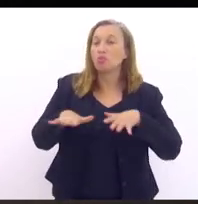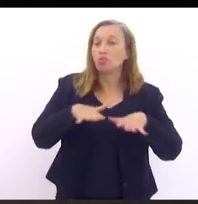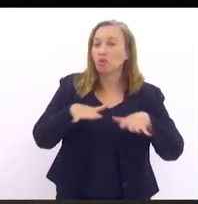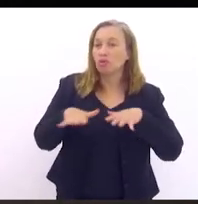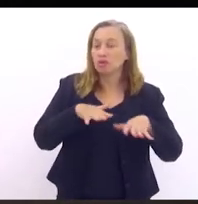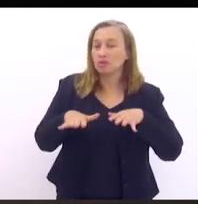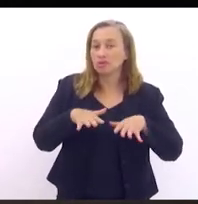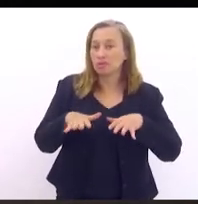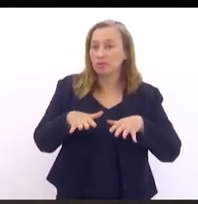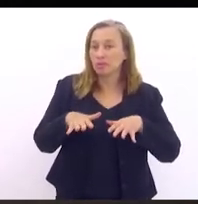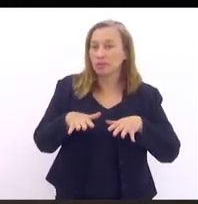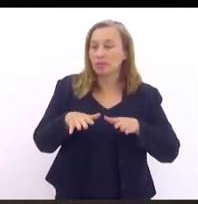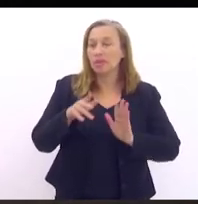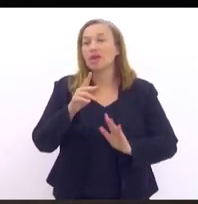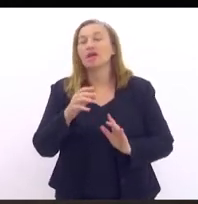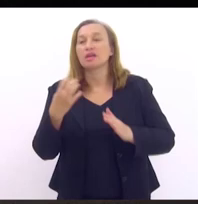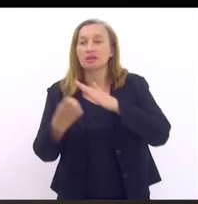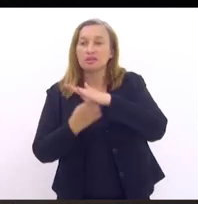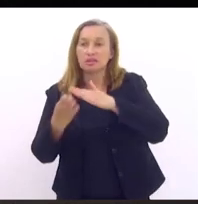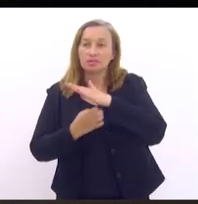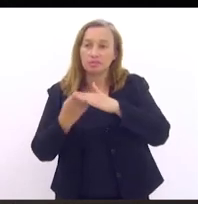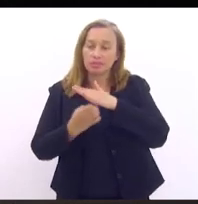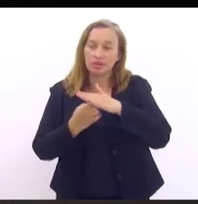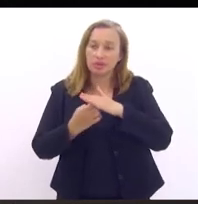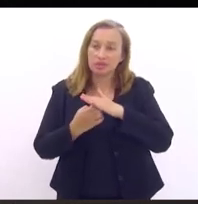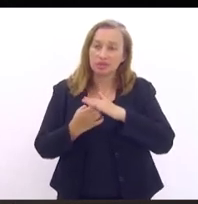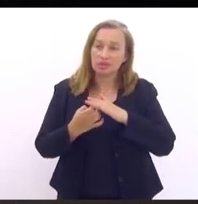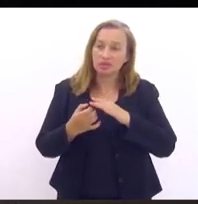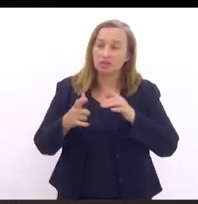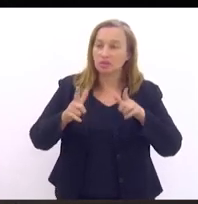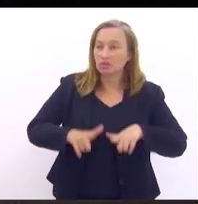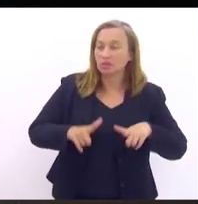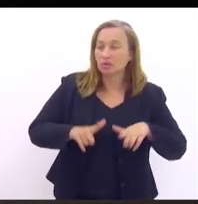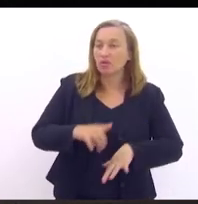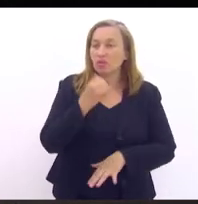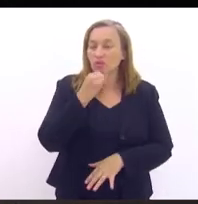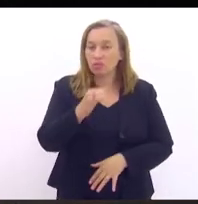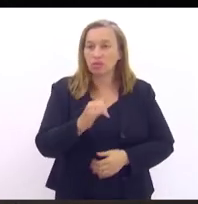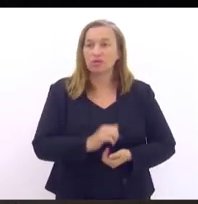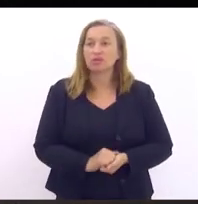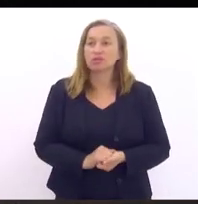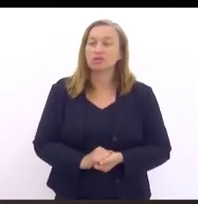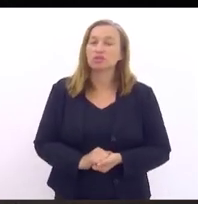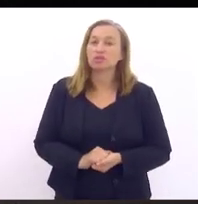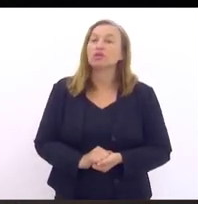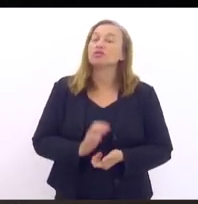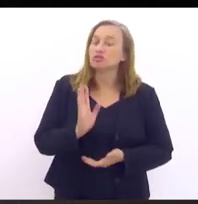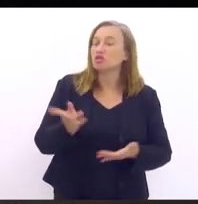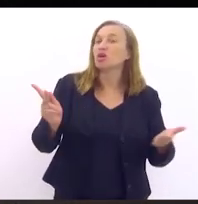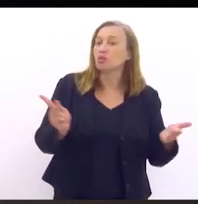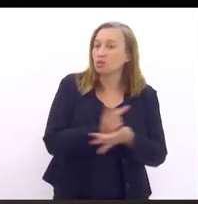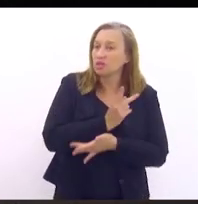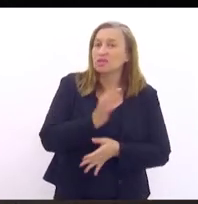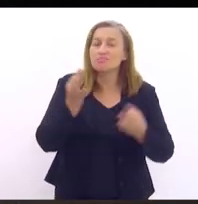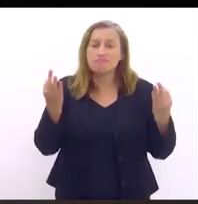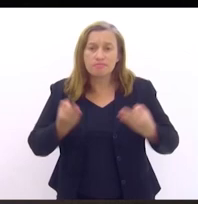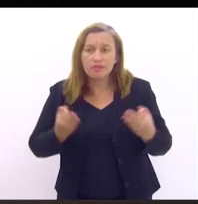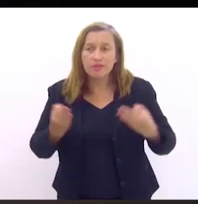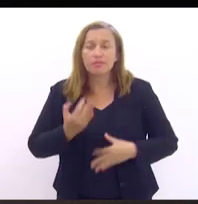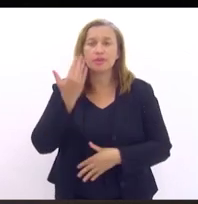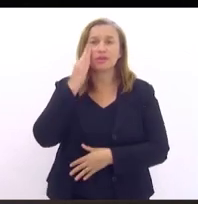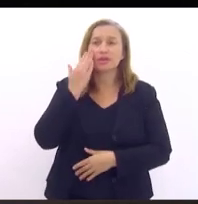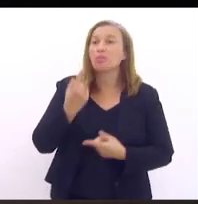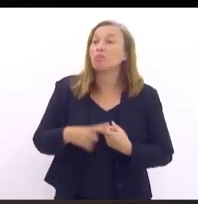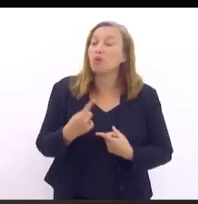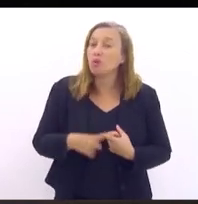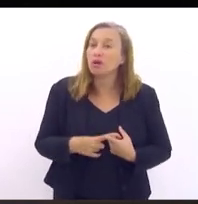das empresas instaladas no território fluminense migrando para outros territórios. Fato já ocorrido e perfeitamente compreensível,